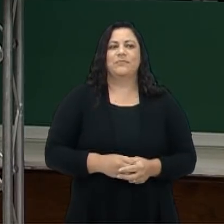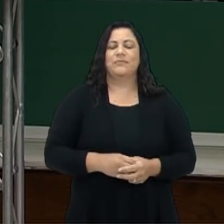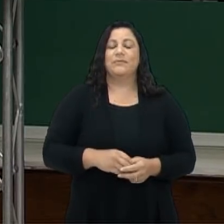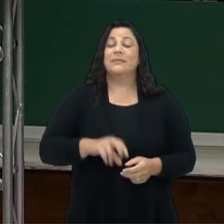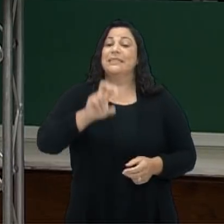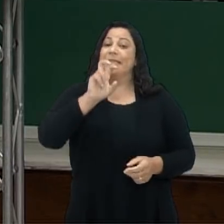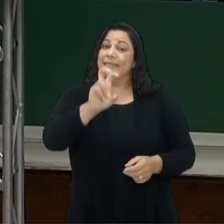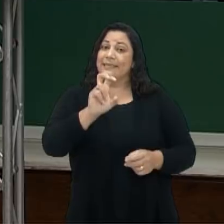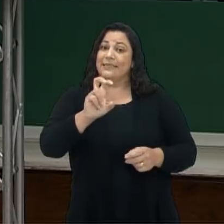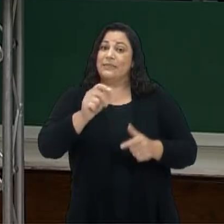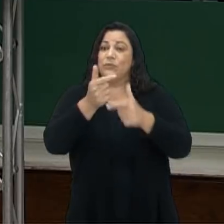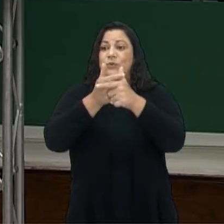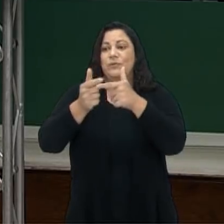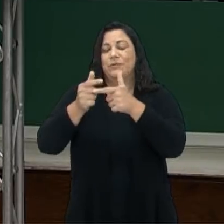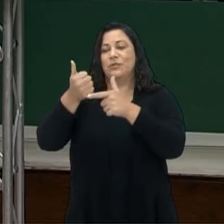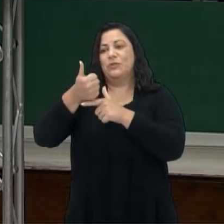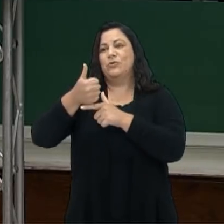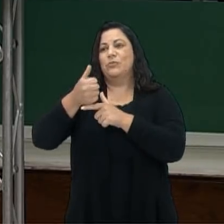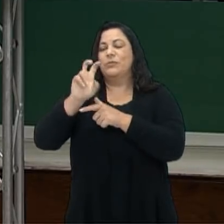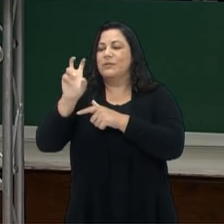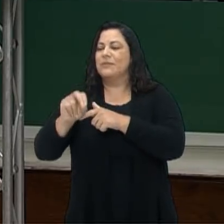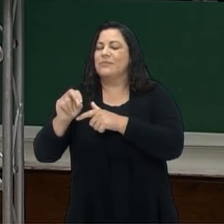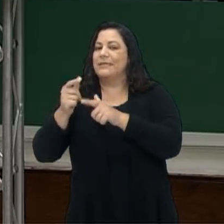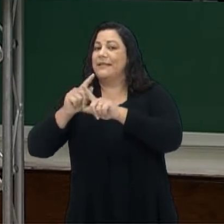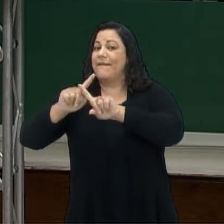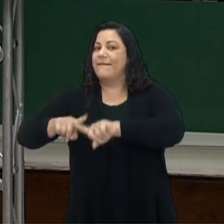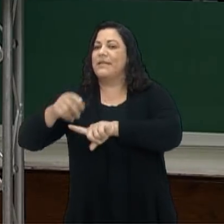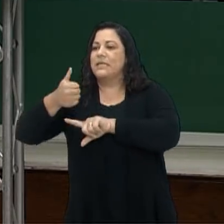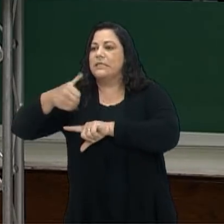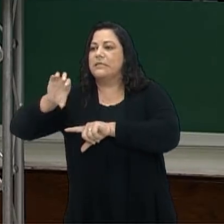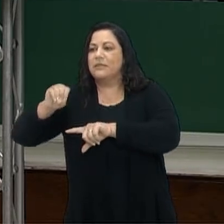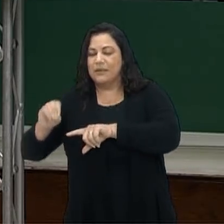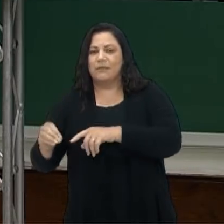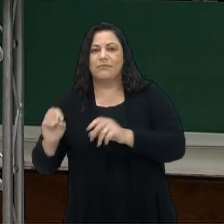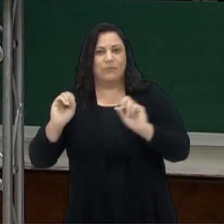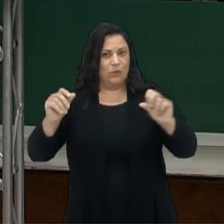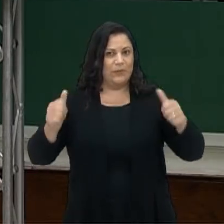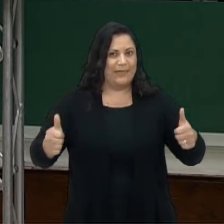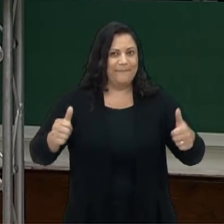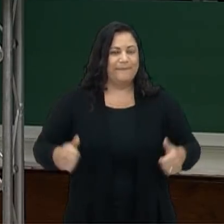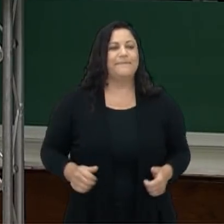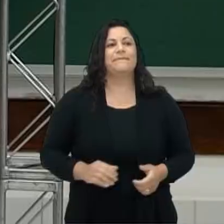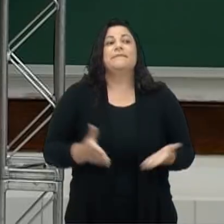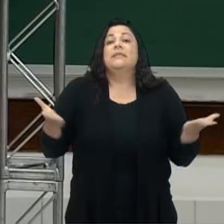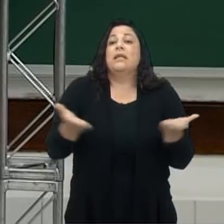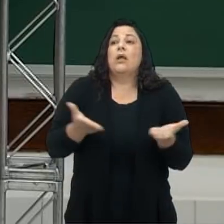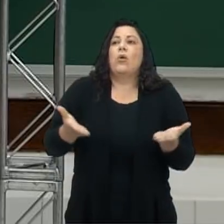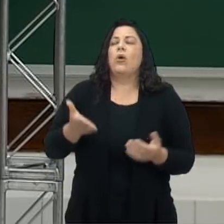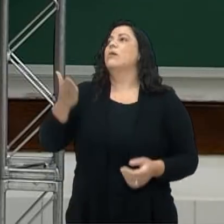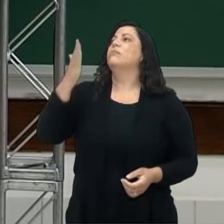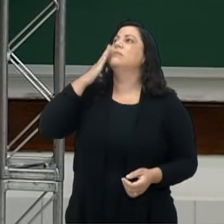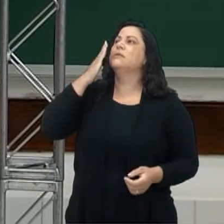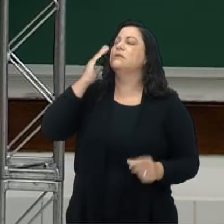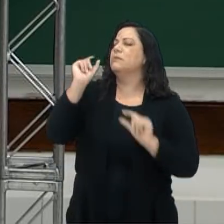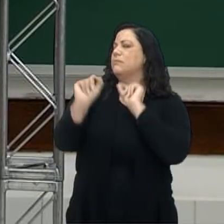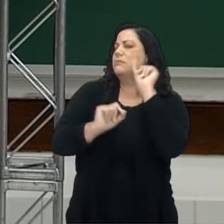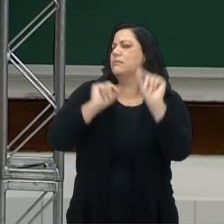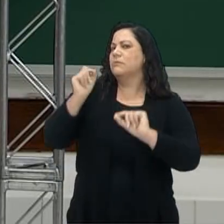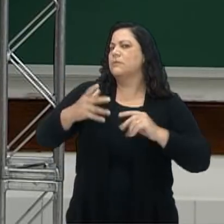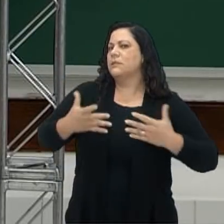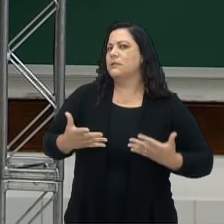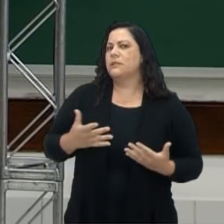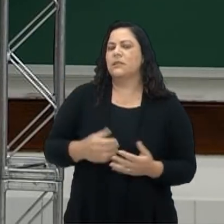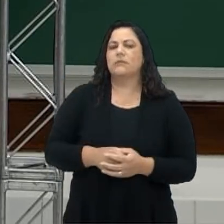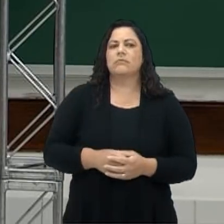por 50 vezes 100. 5 equivale a 100%, ok? Agora eu tenho que saber o seguinte, esse percentual de